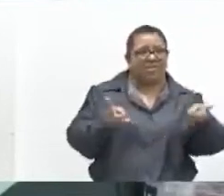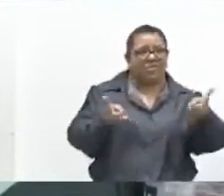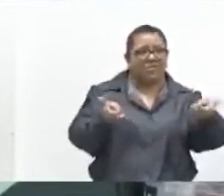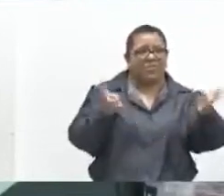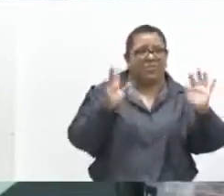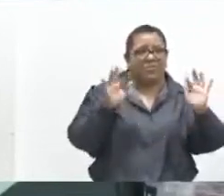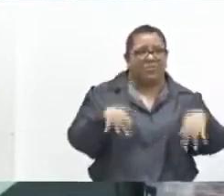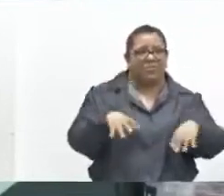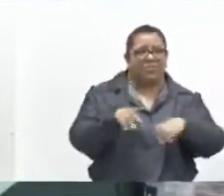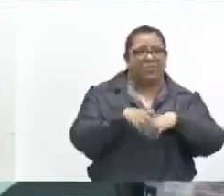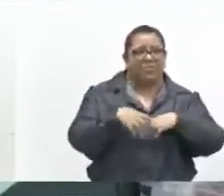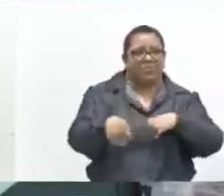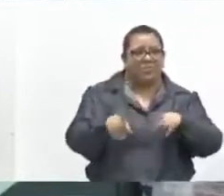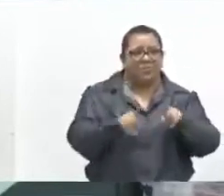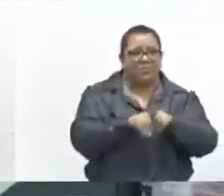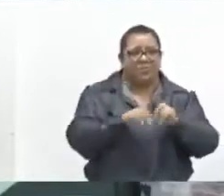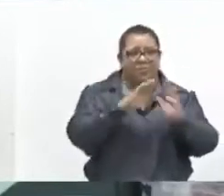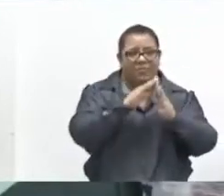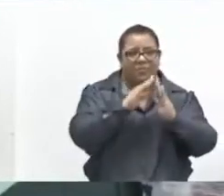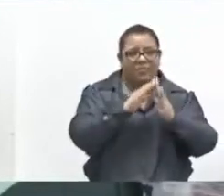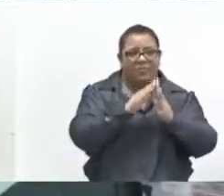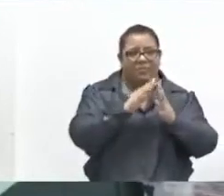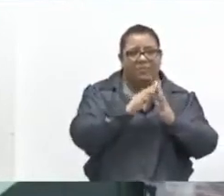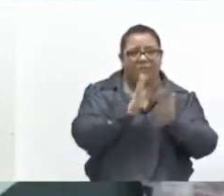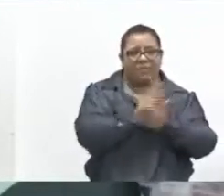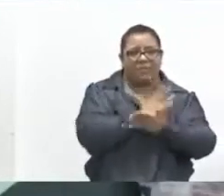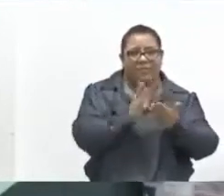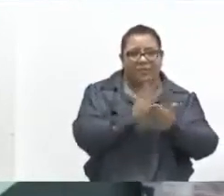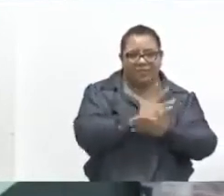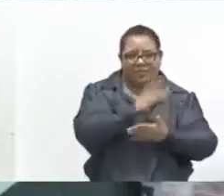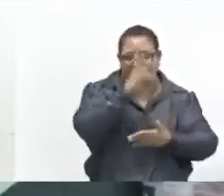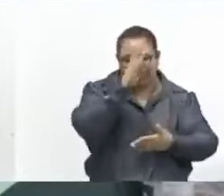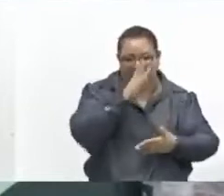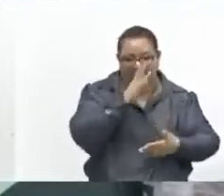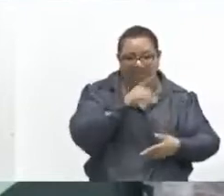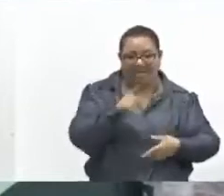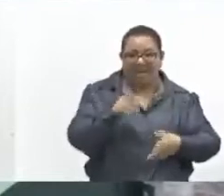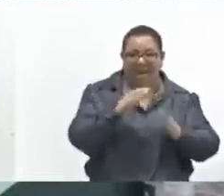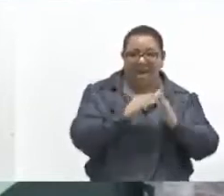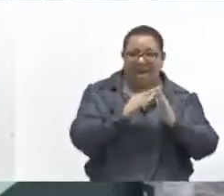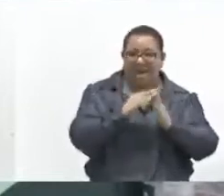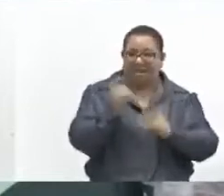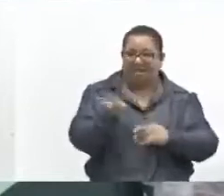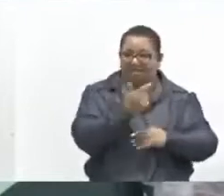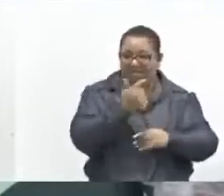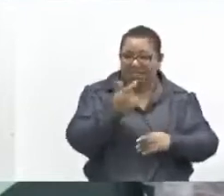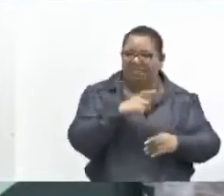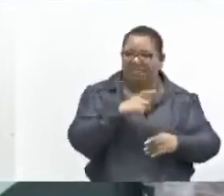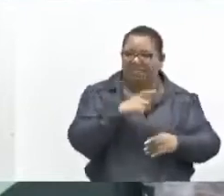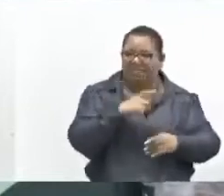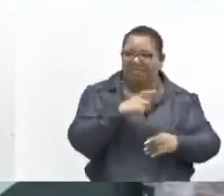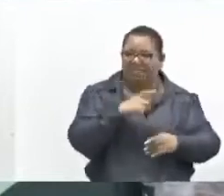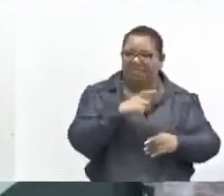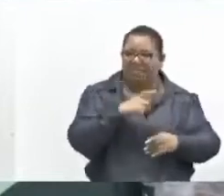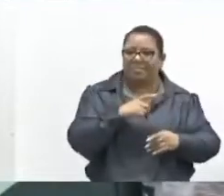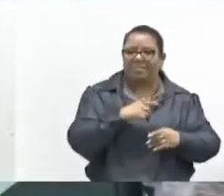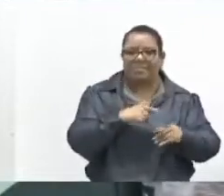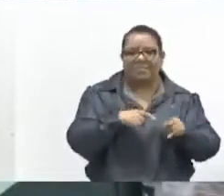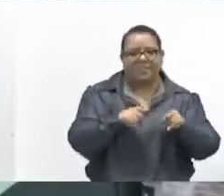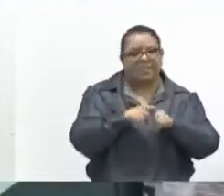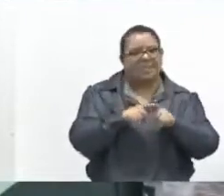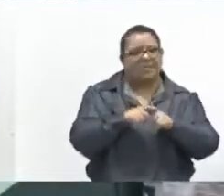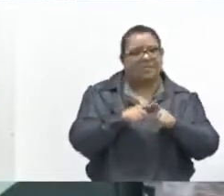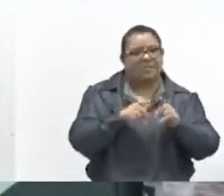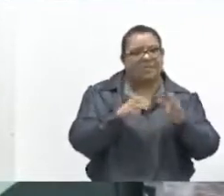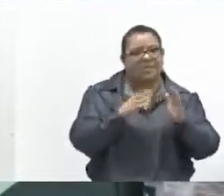universidade, né, moradia estudantil, porque estudante sem casa, ele não vai permanecer na universidade, o estudante ele precisa ter onde morar, ainda